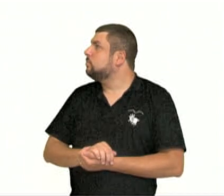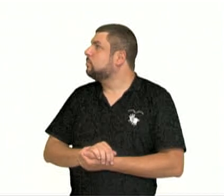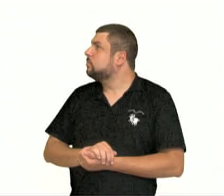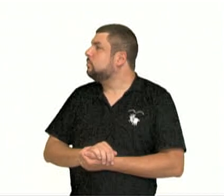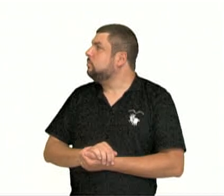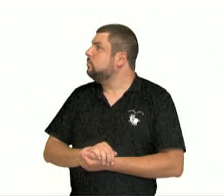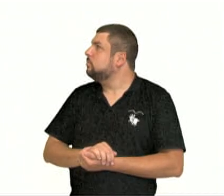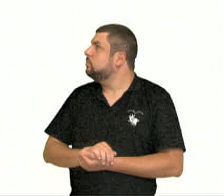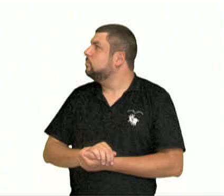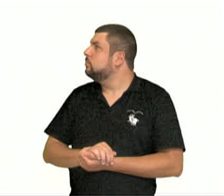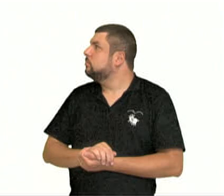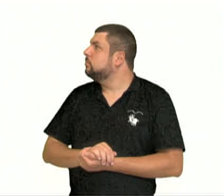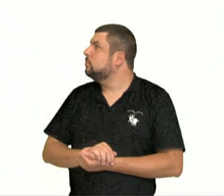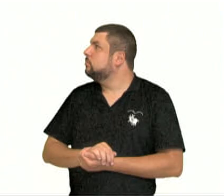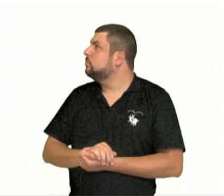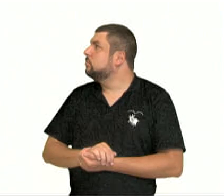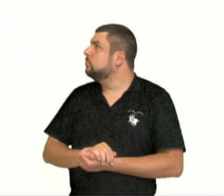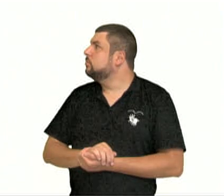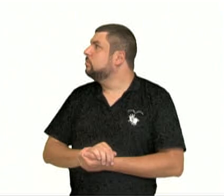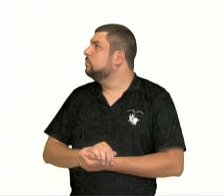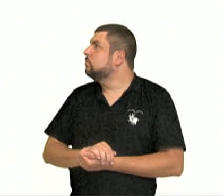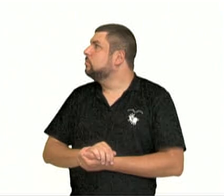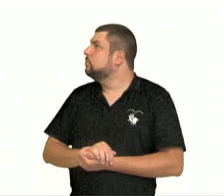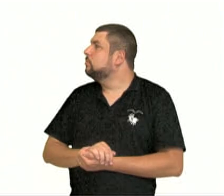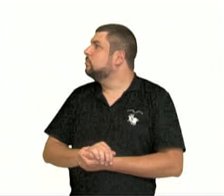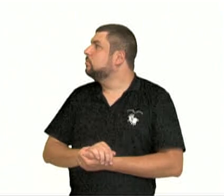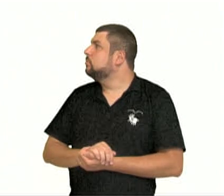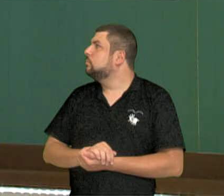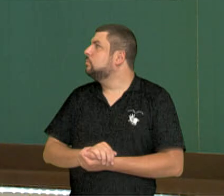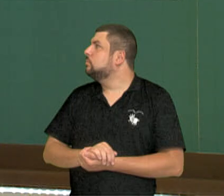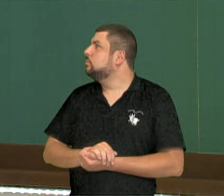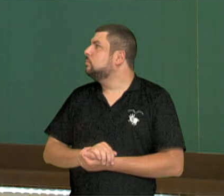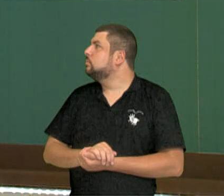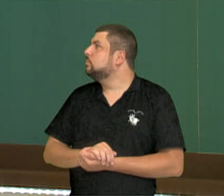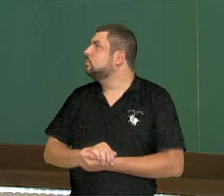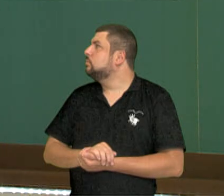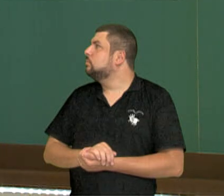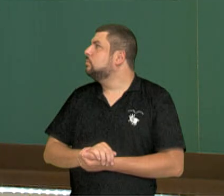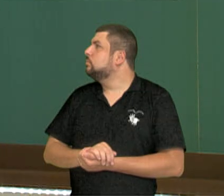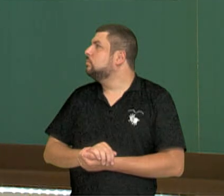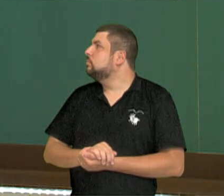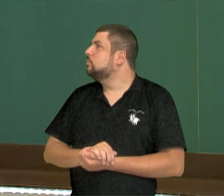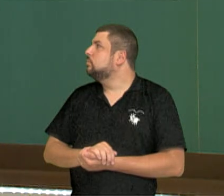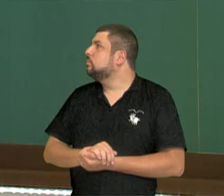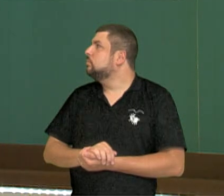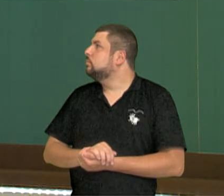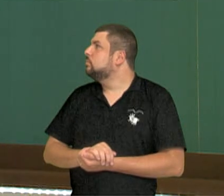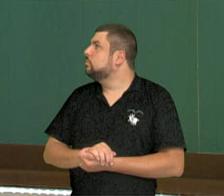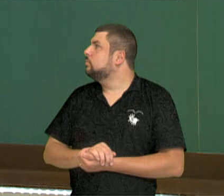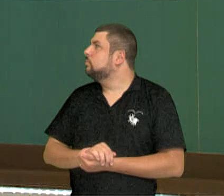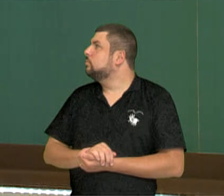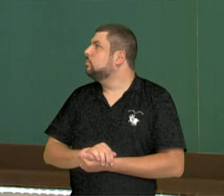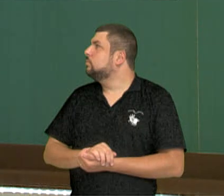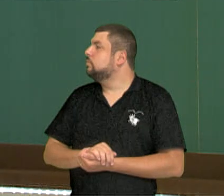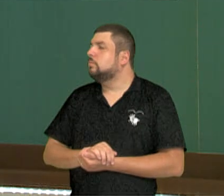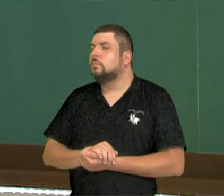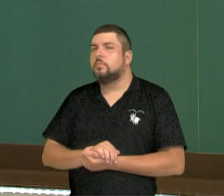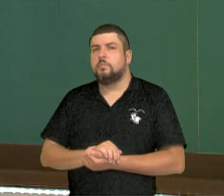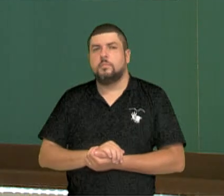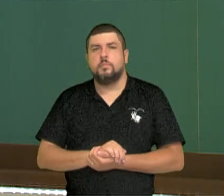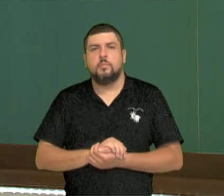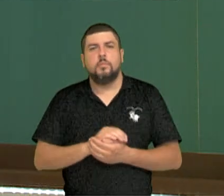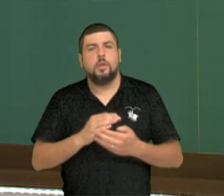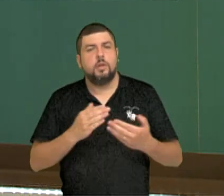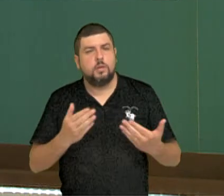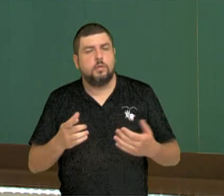no bebas, no fumes, no tosas, no respires. Então, temos aí todas